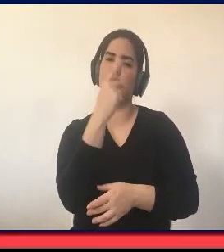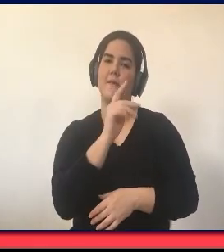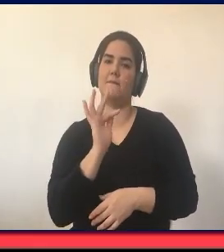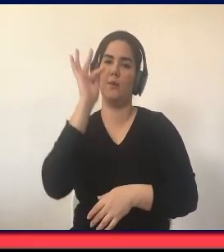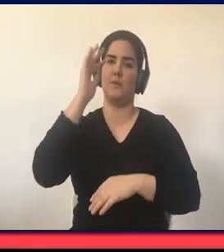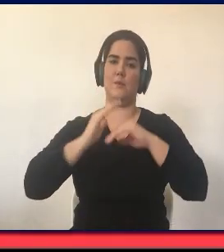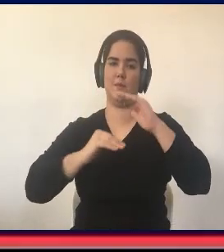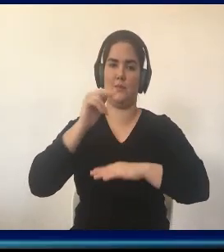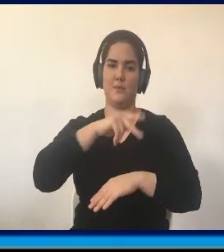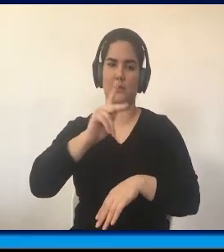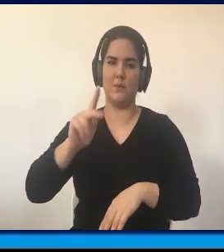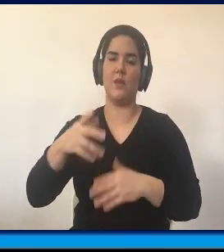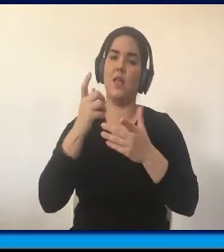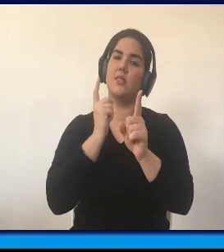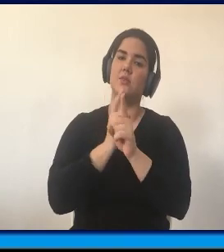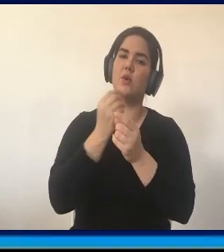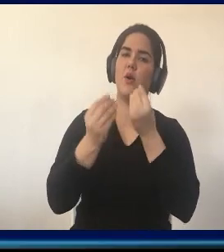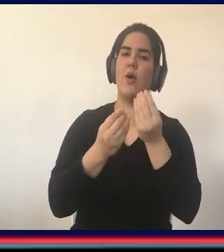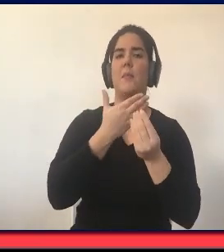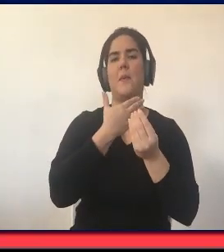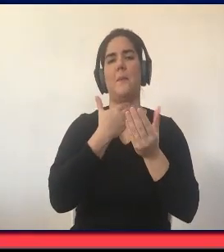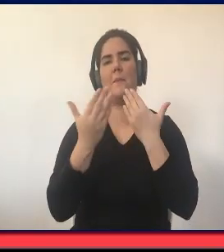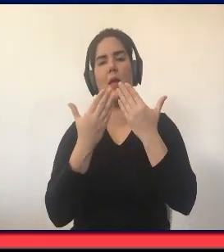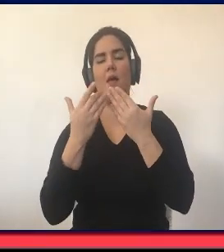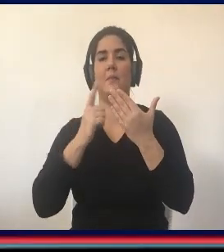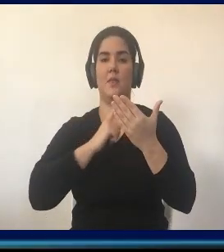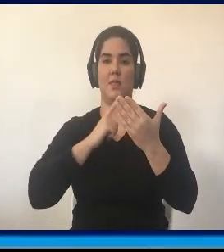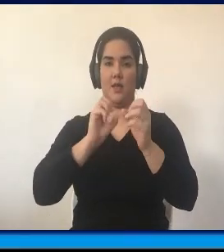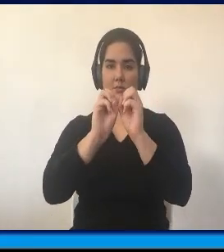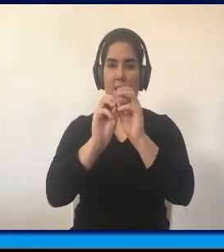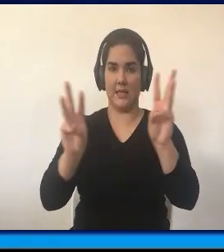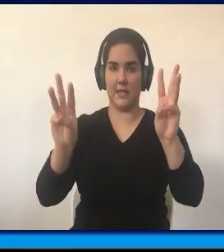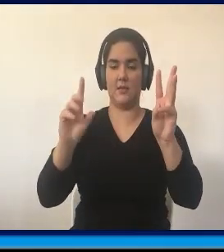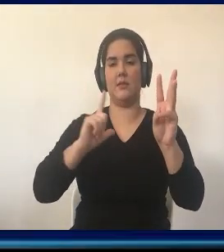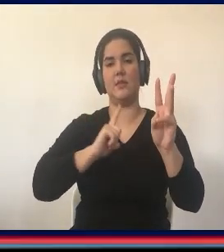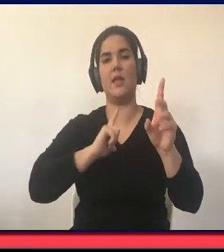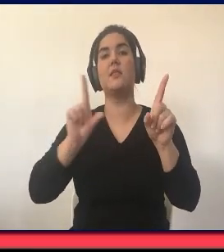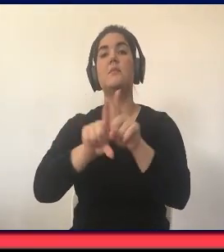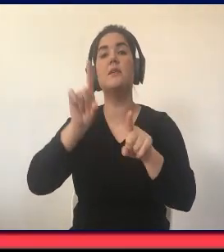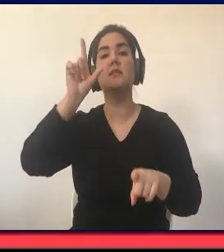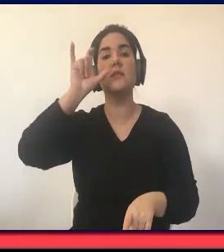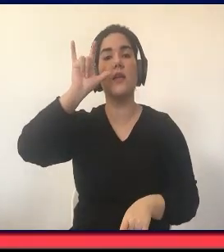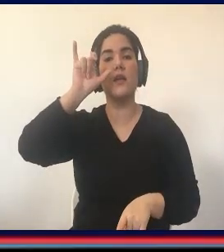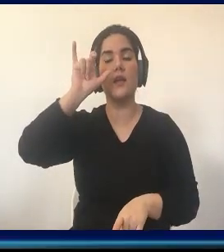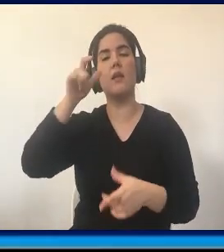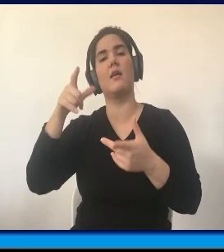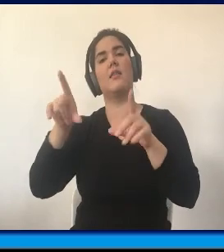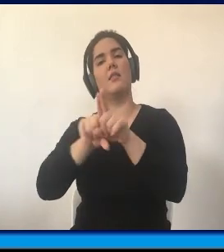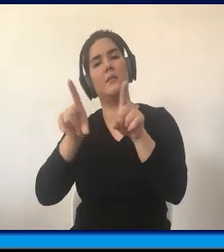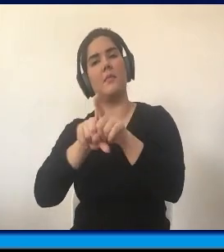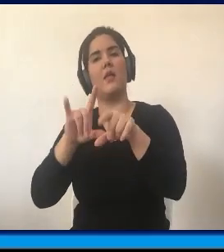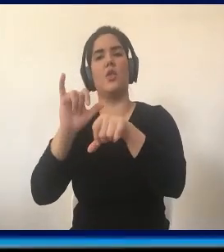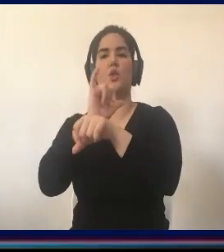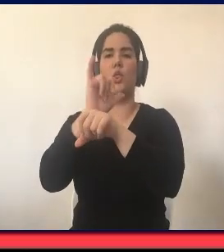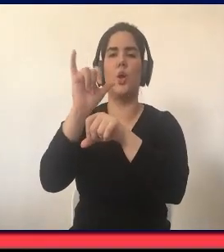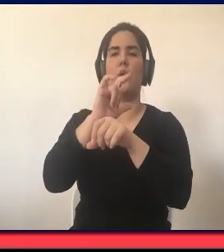um papo com ele, a gente vai deixar o link do Instagram, das redes sociais, do canal do YouTube do Kleber aí na descrição do nosso podcast,